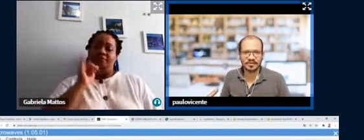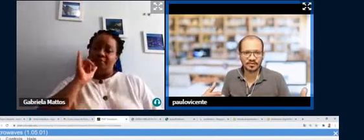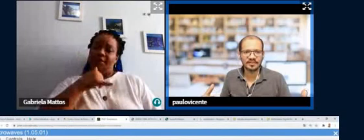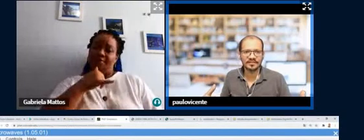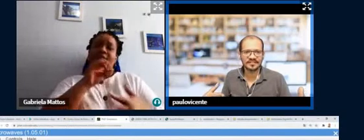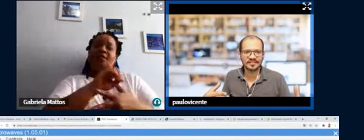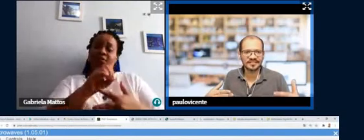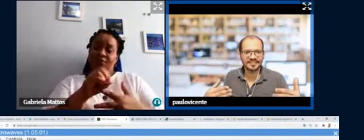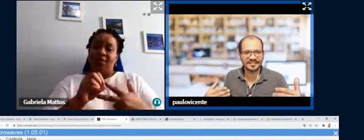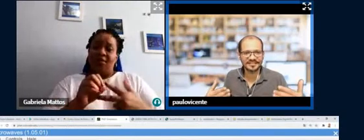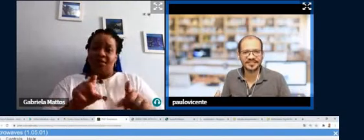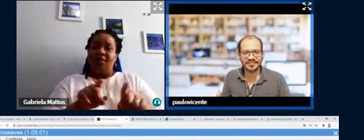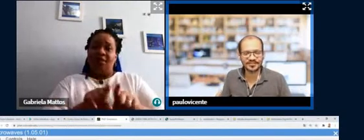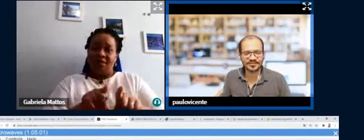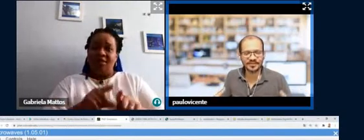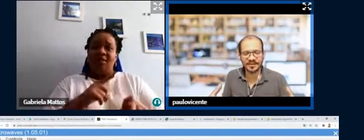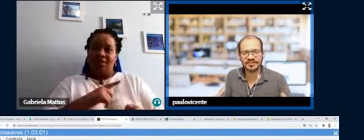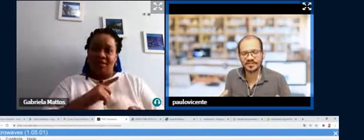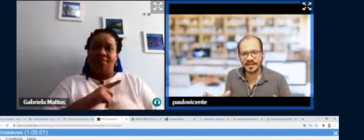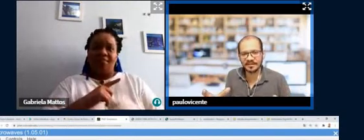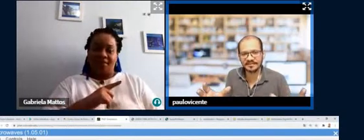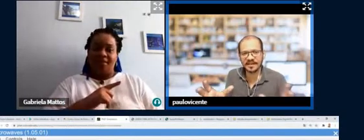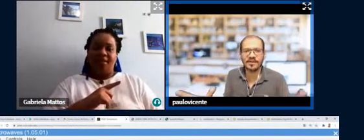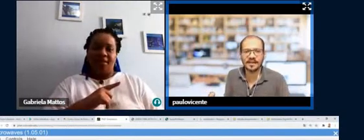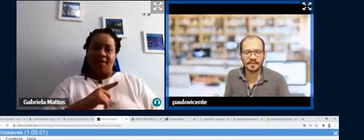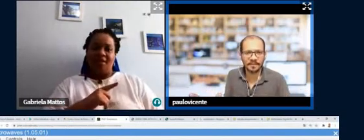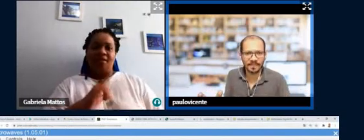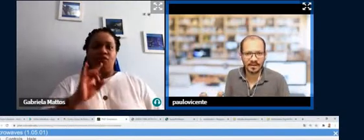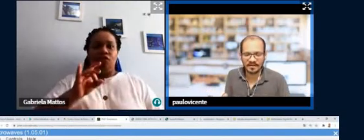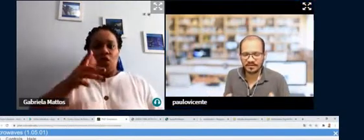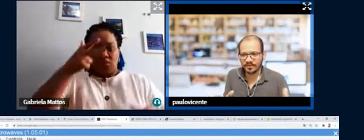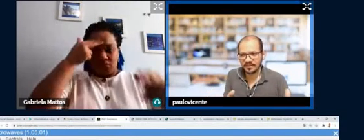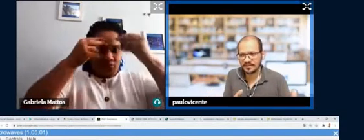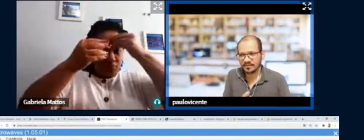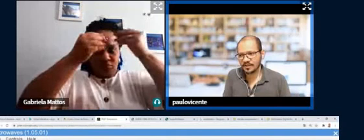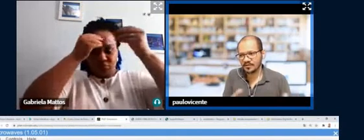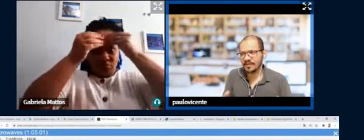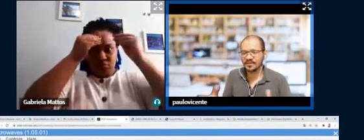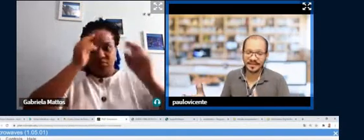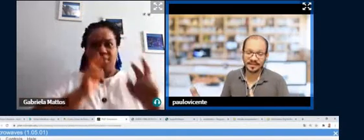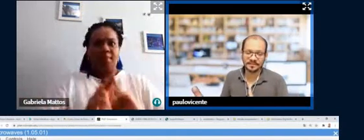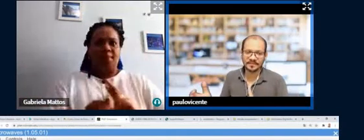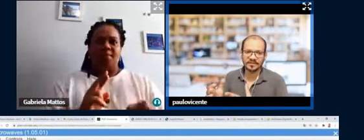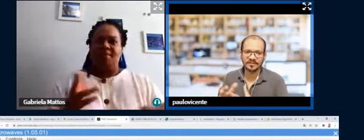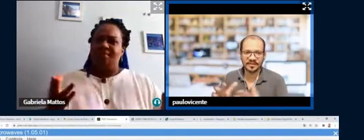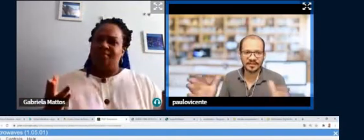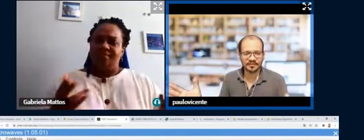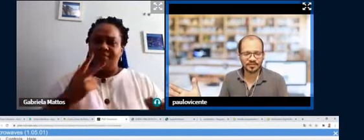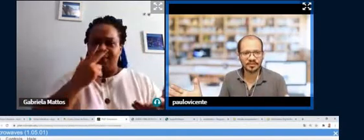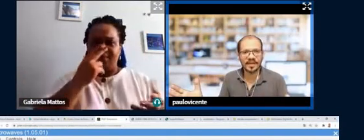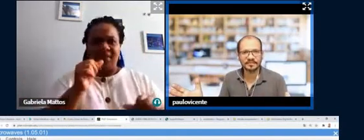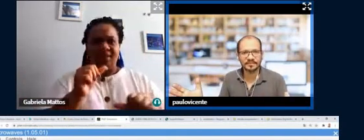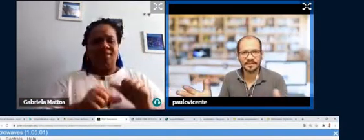também questões que exigem somente a decoreba, porque estão transformando o Enem num